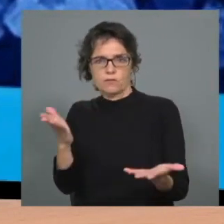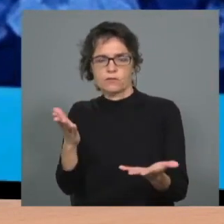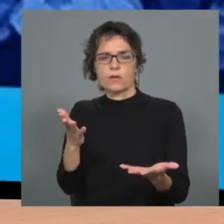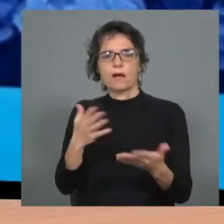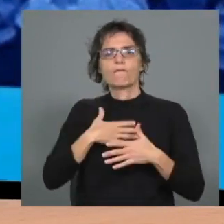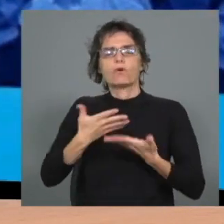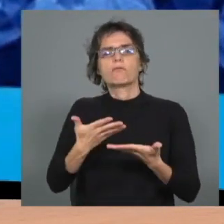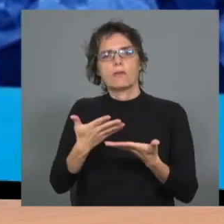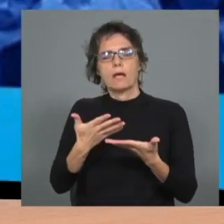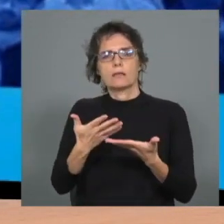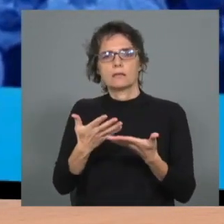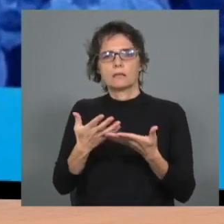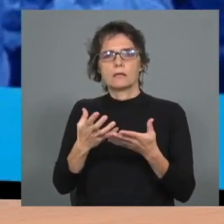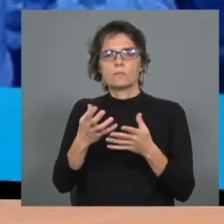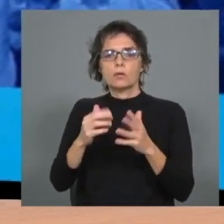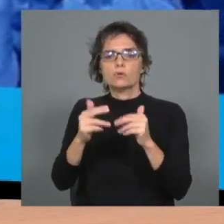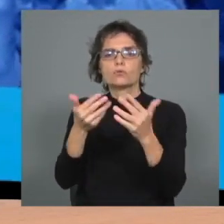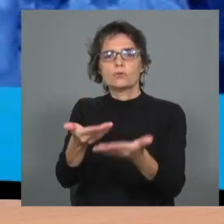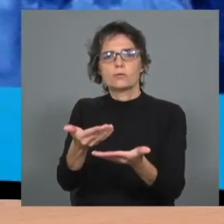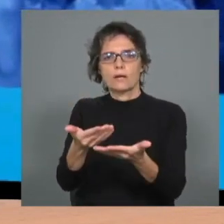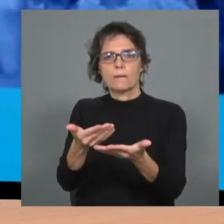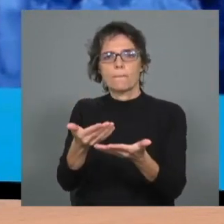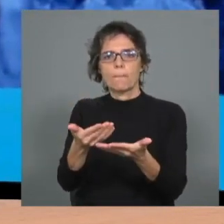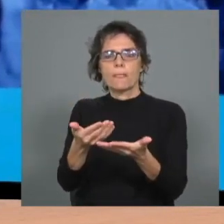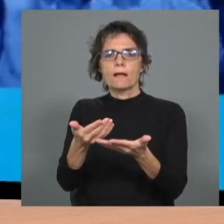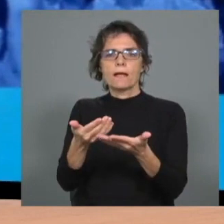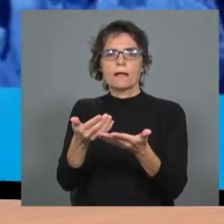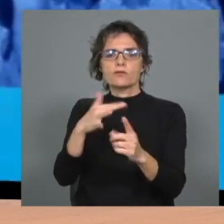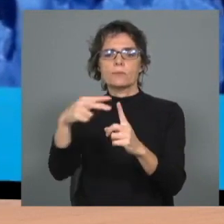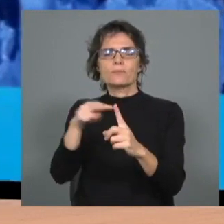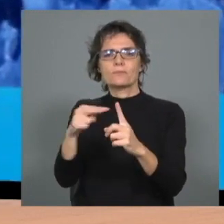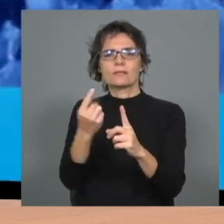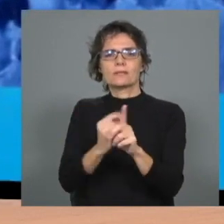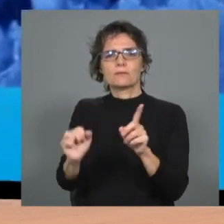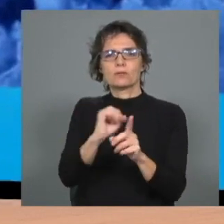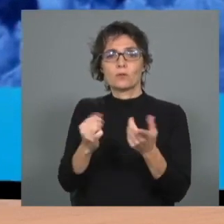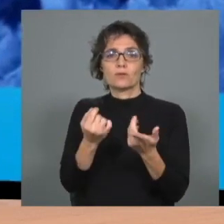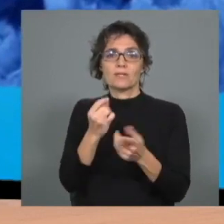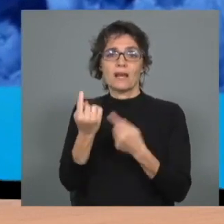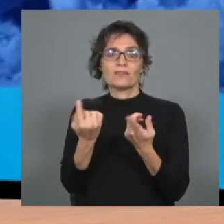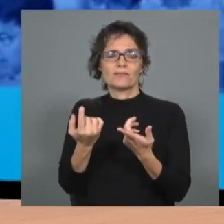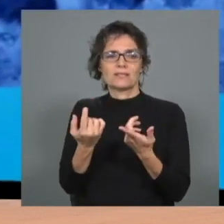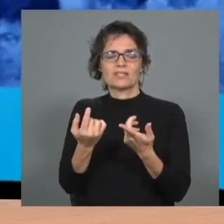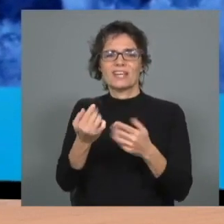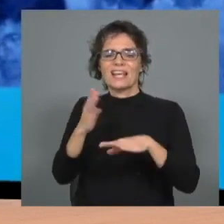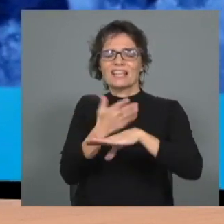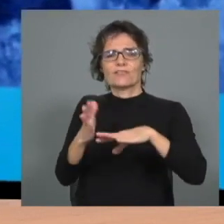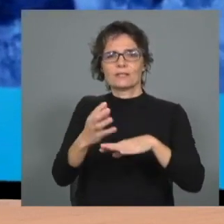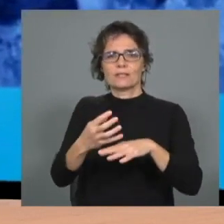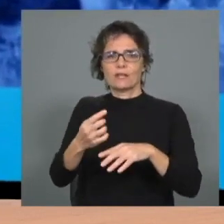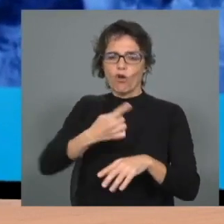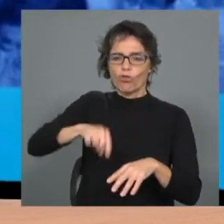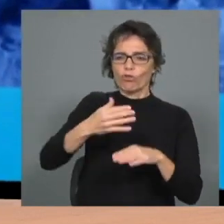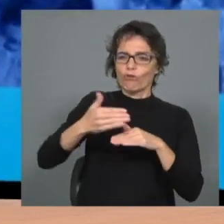mundo entre nós e eles, né? Eu penso aqui que é um pecado original da modernidade. Então, desde o século XVI, nós pensamos